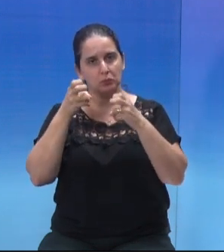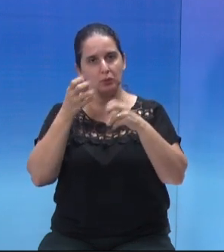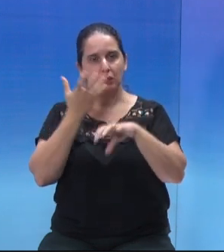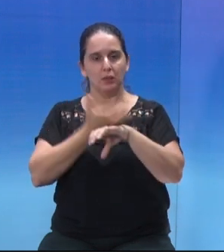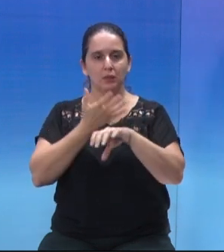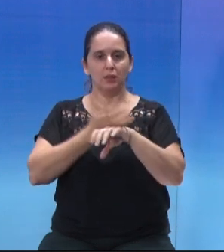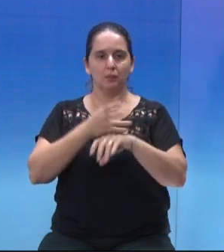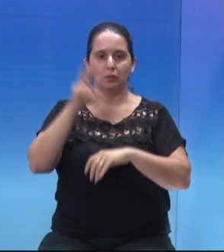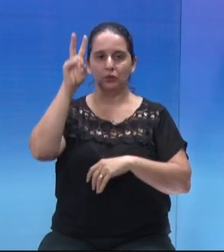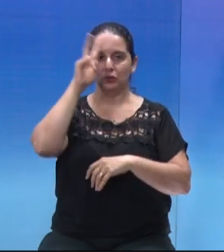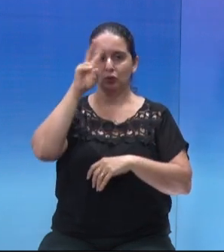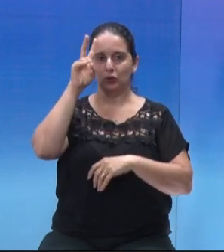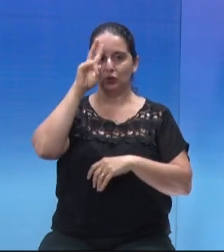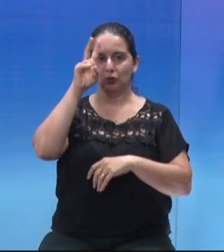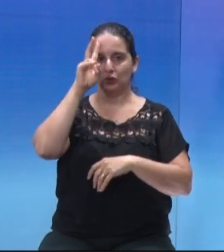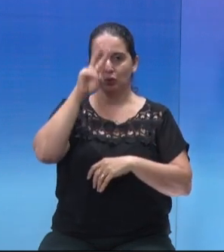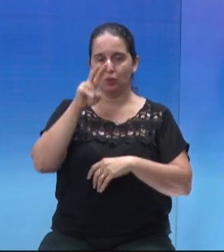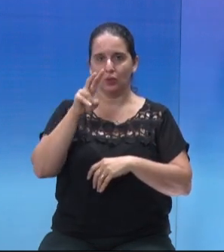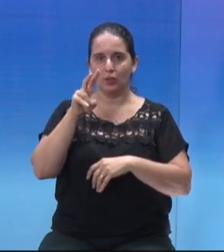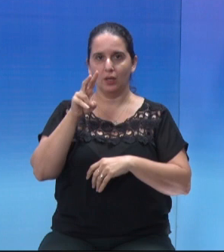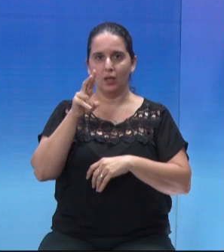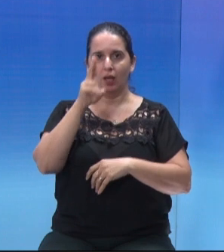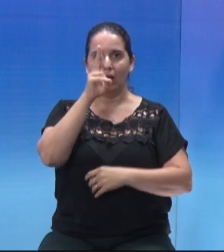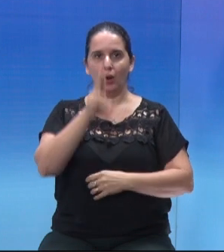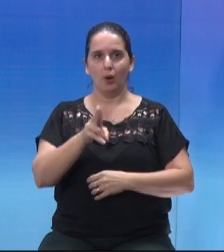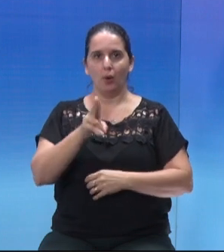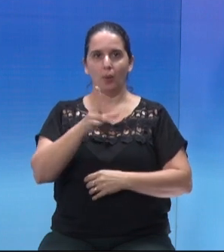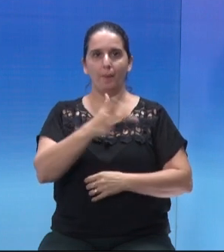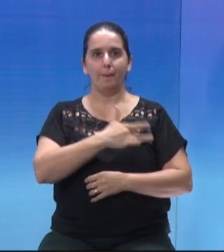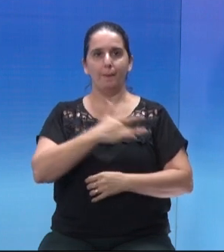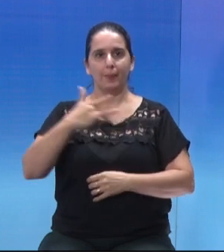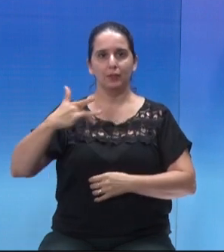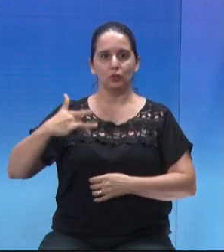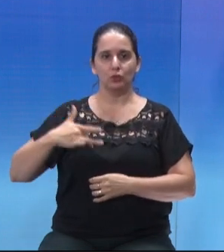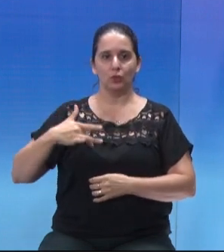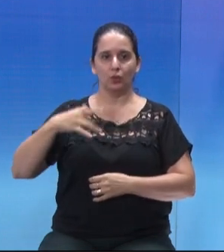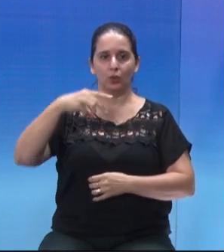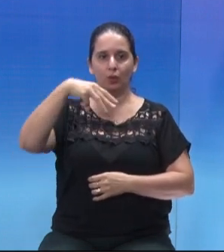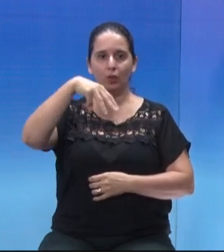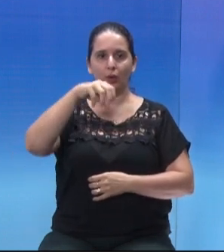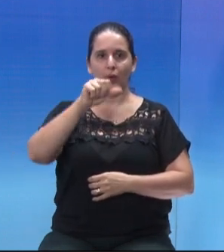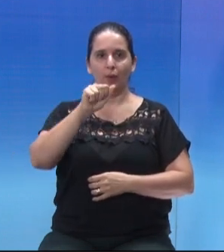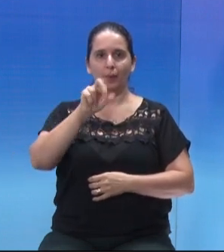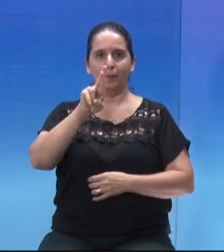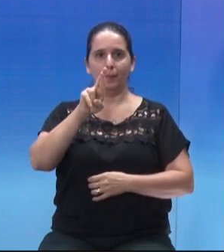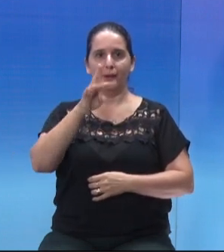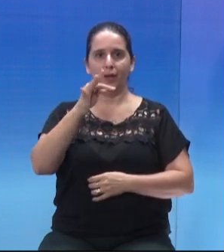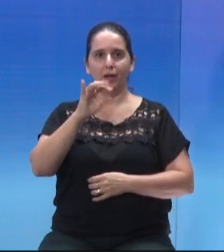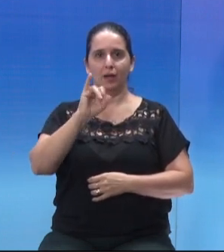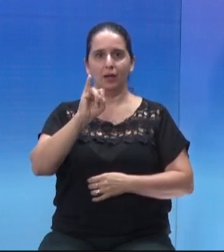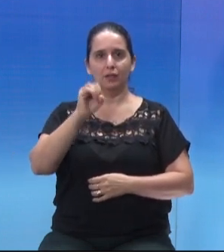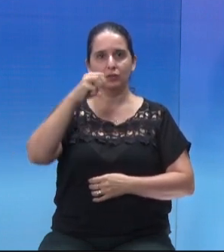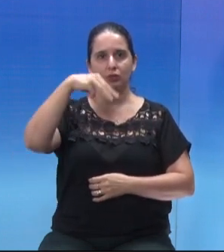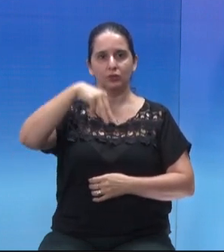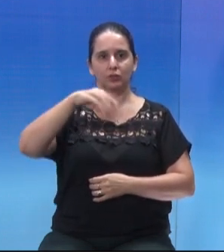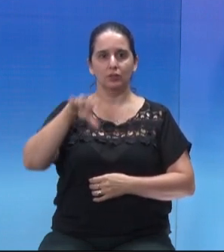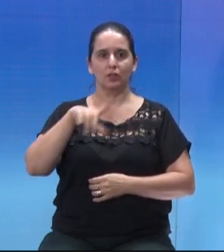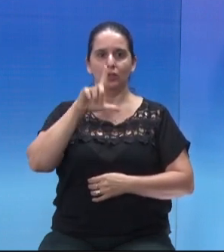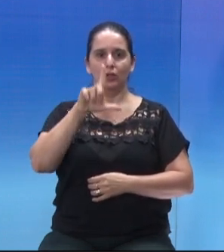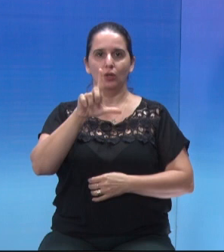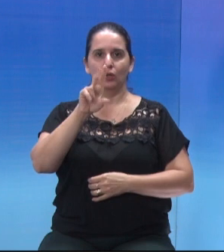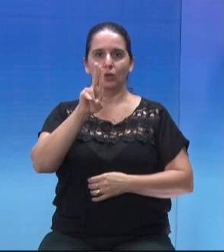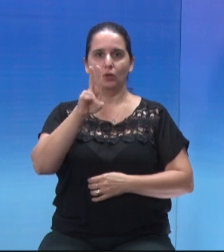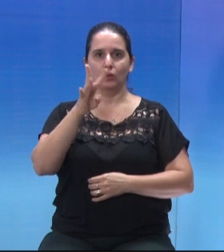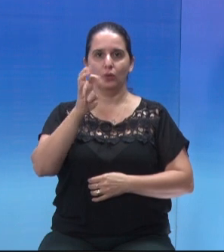conhecimento geral. É o pastor Martin Luther King, né? O pastor batista Martin Luther King. Vão dar uma